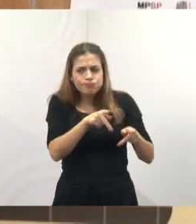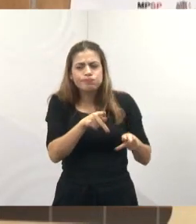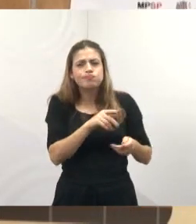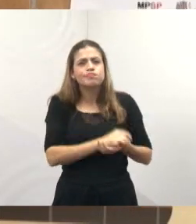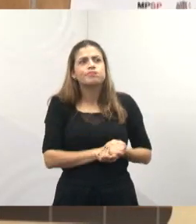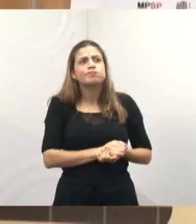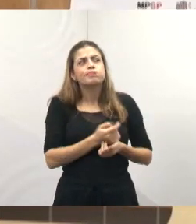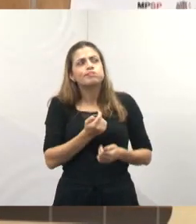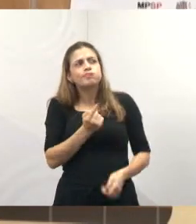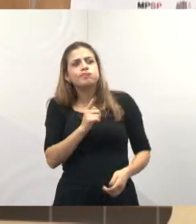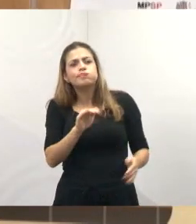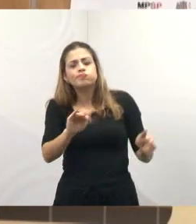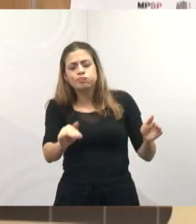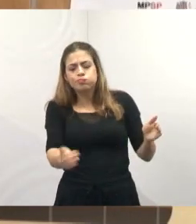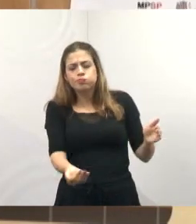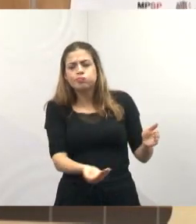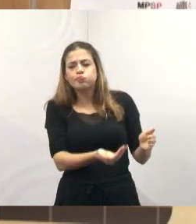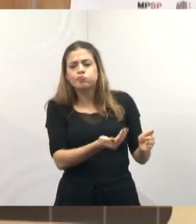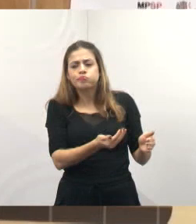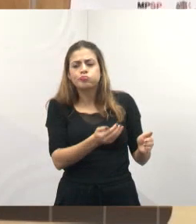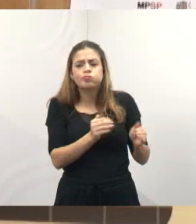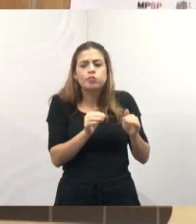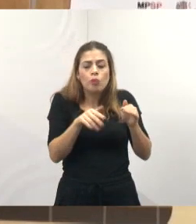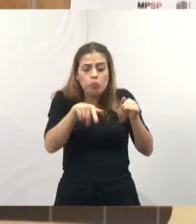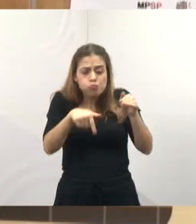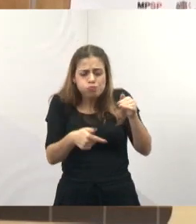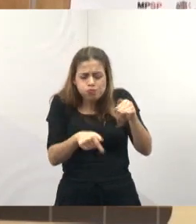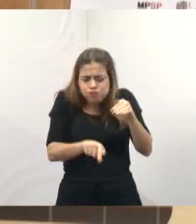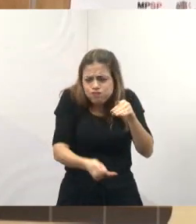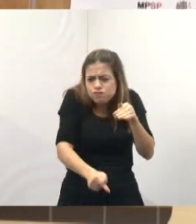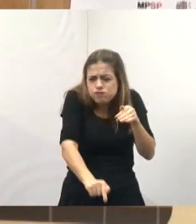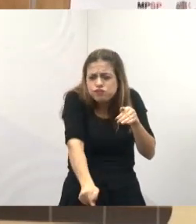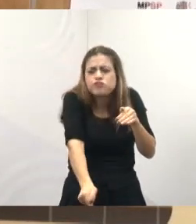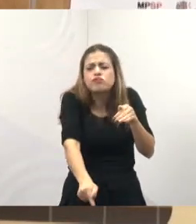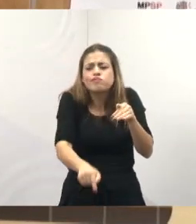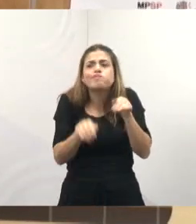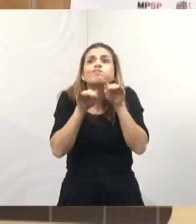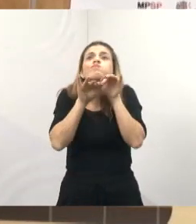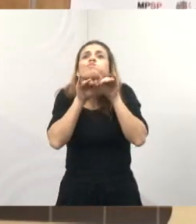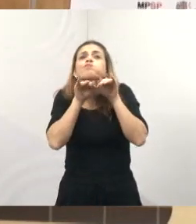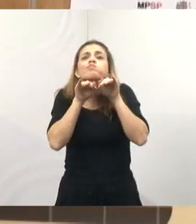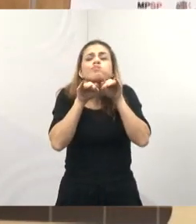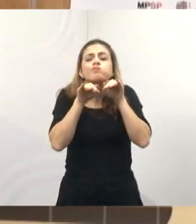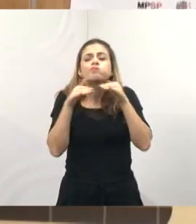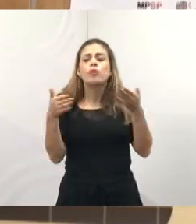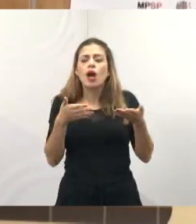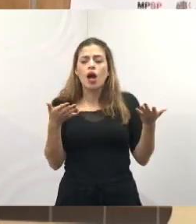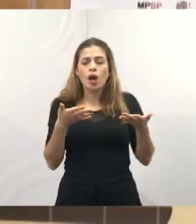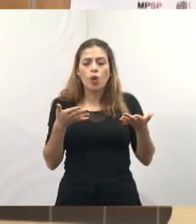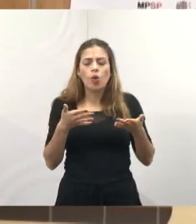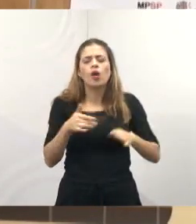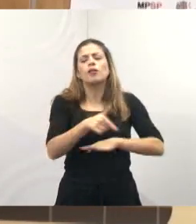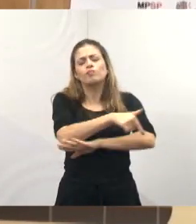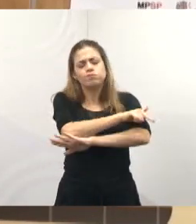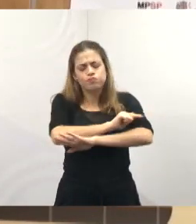gente entrar dentro daquele buraco, só aparecia a cabeça. Está lá, hoje asfaltado.